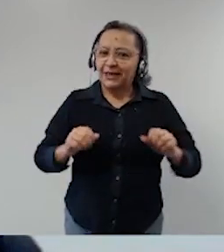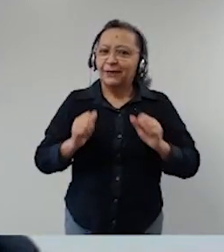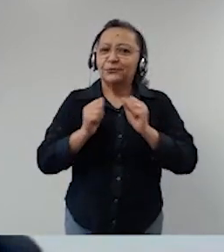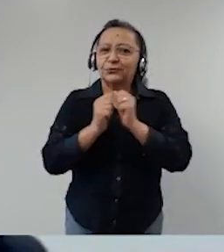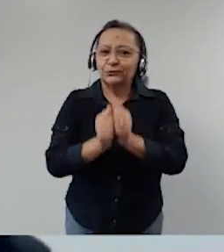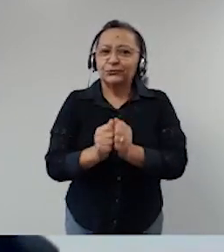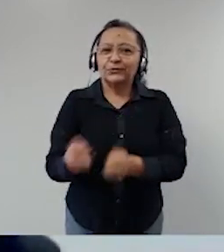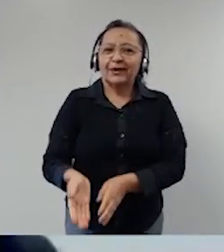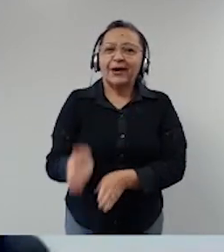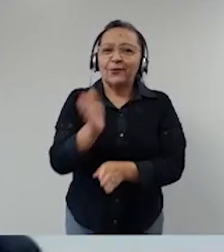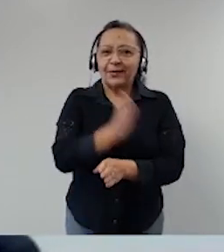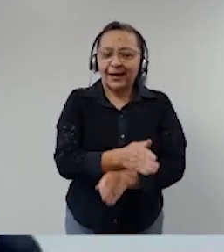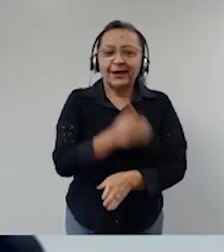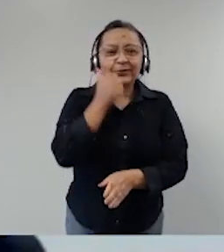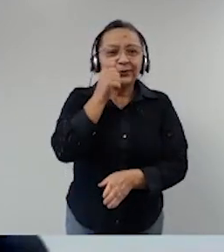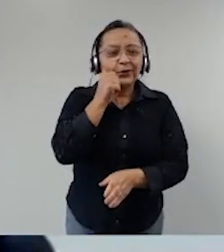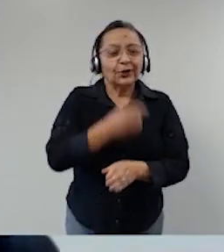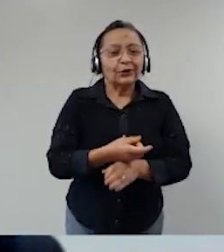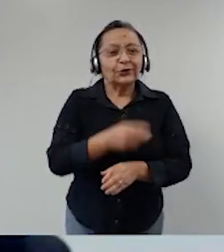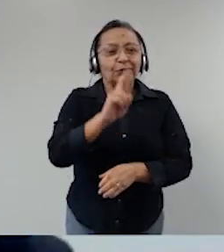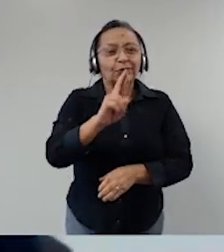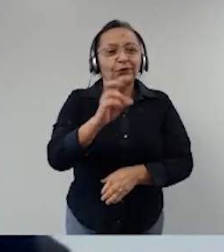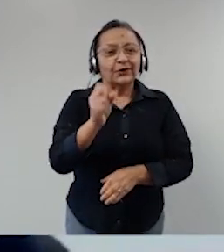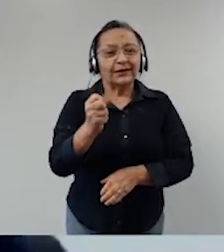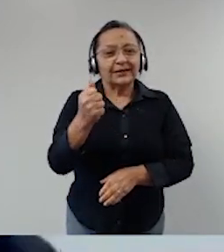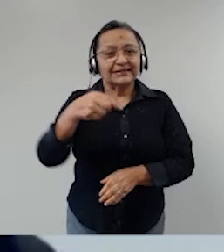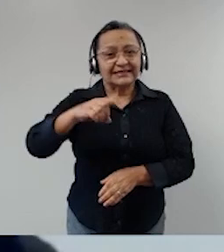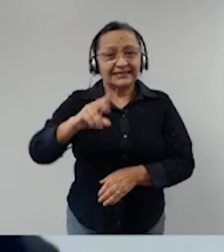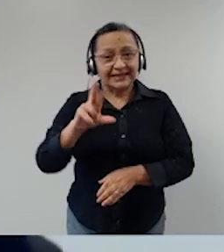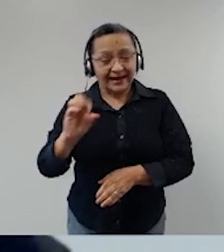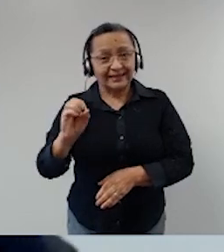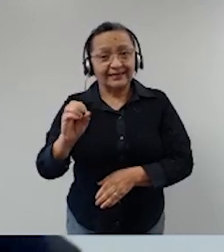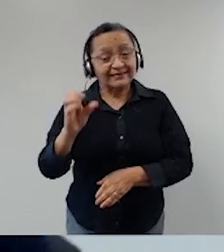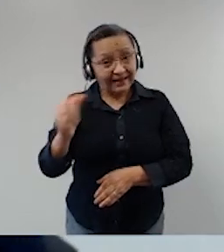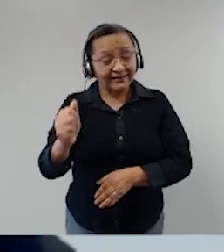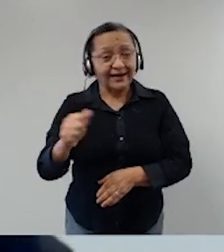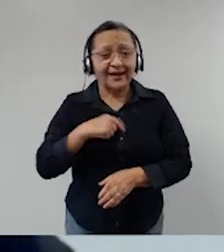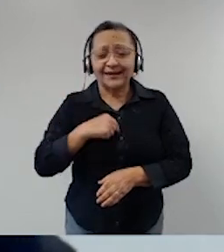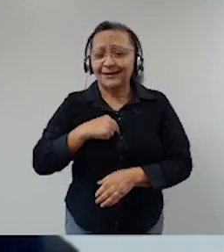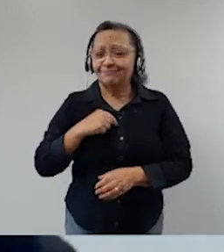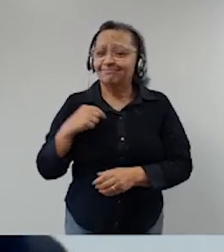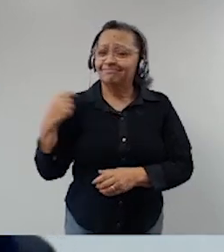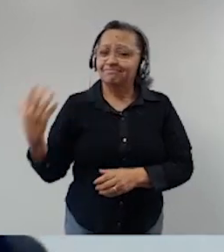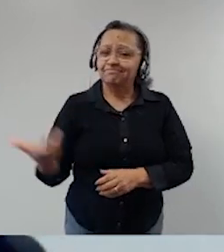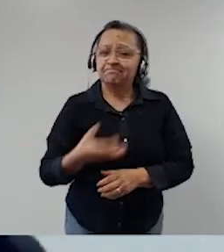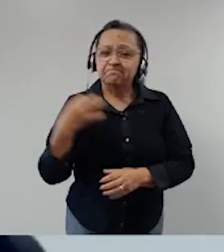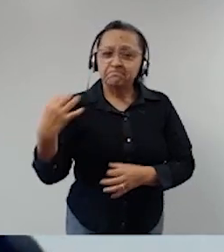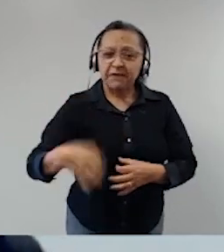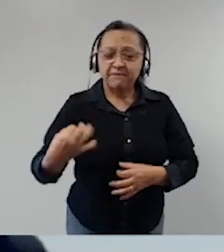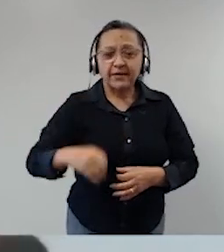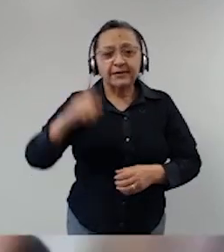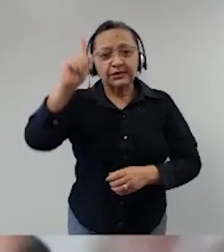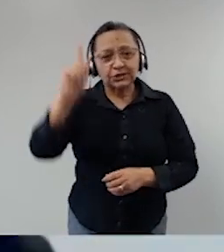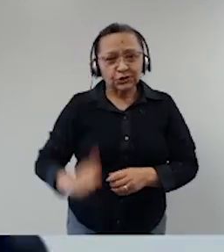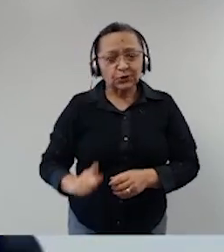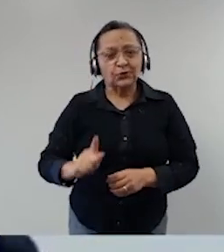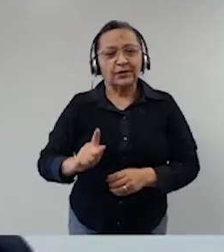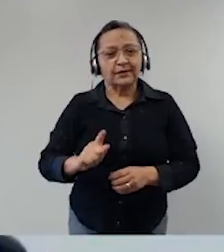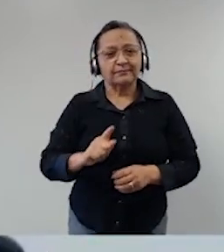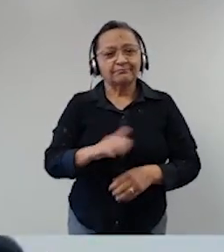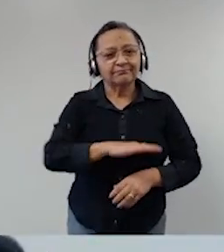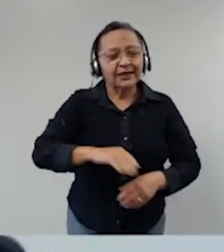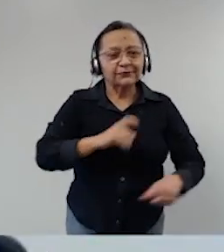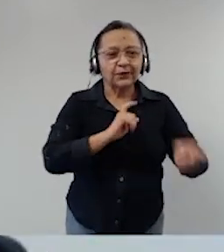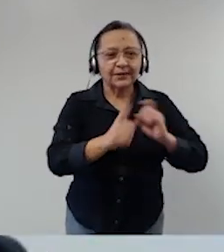aqui da doutora Sandra Gebara, simplesmente uma das maiores gestoras de departamento jurídico do país, que está à frente nada